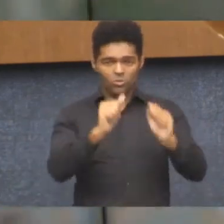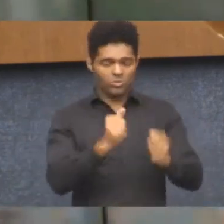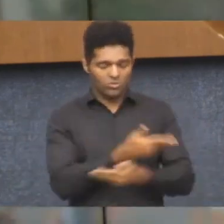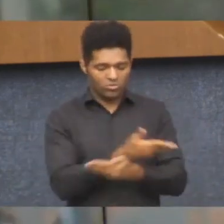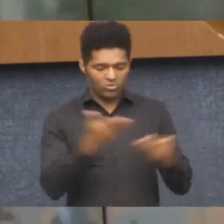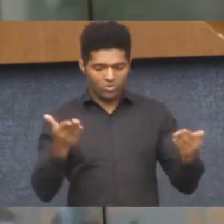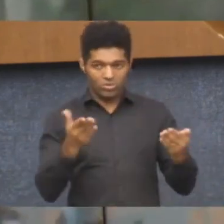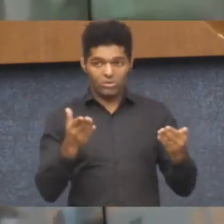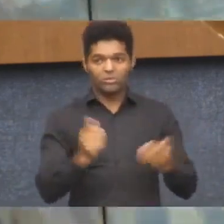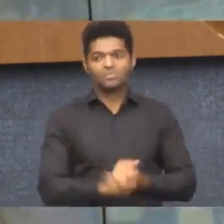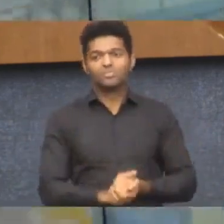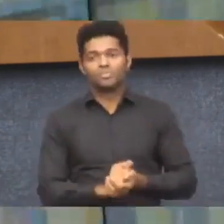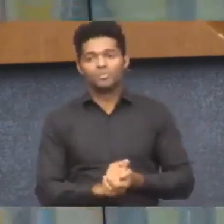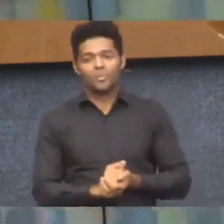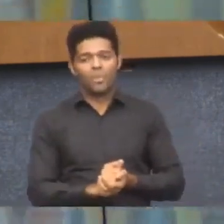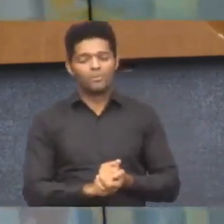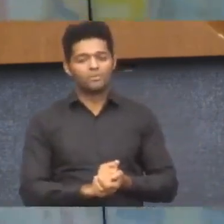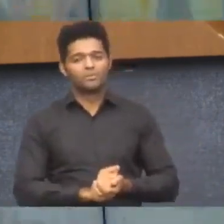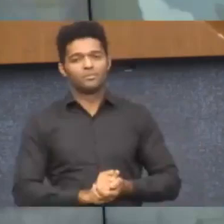brasileiro.